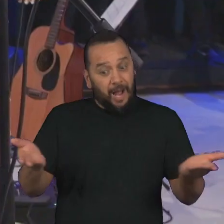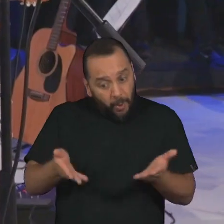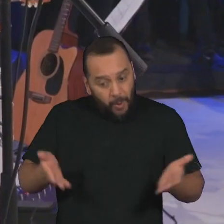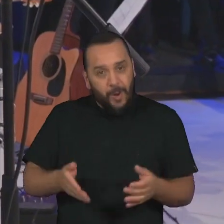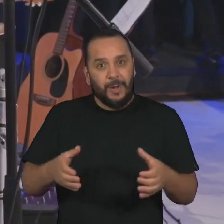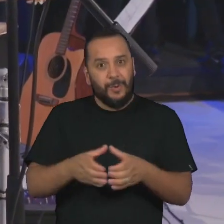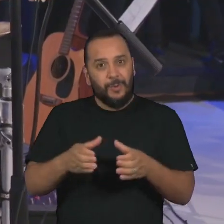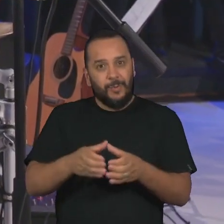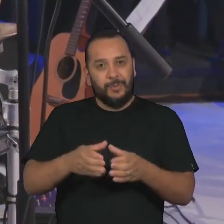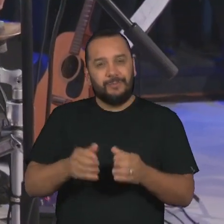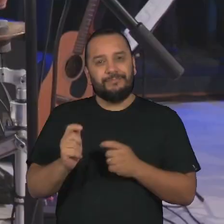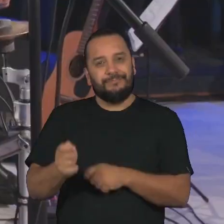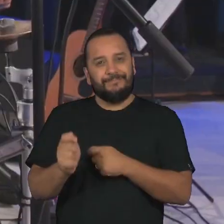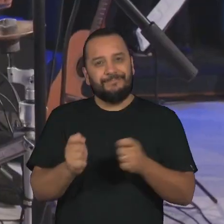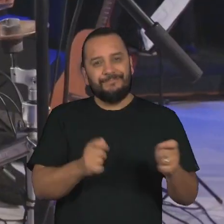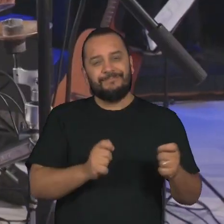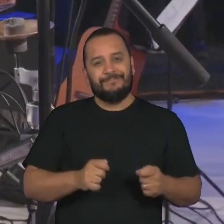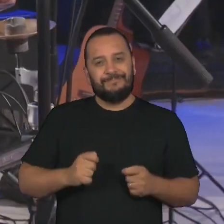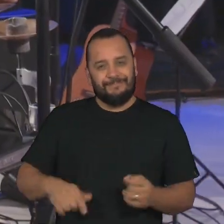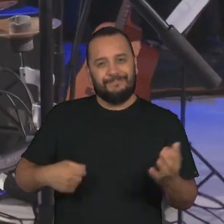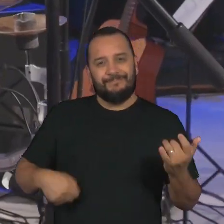banda.